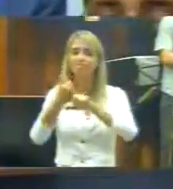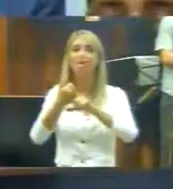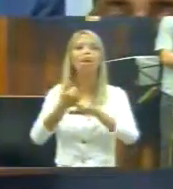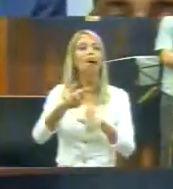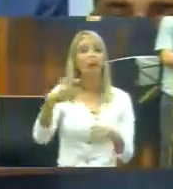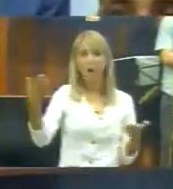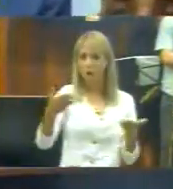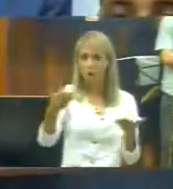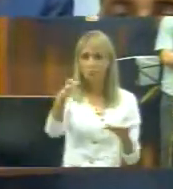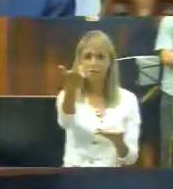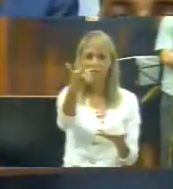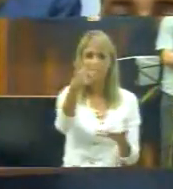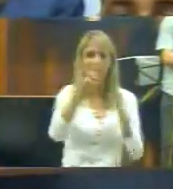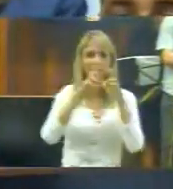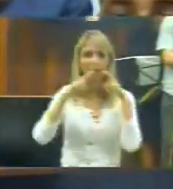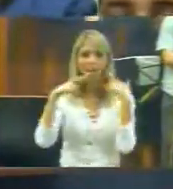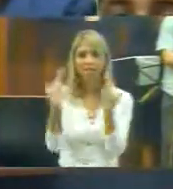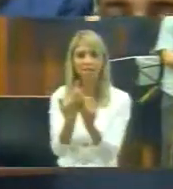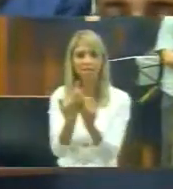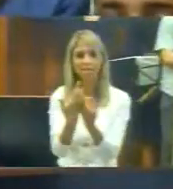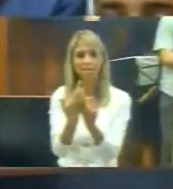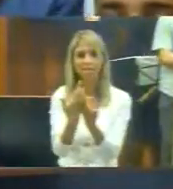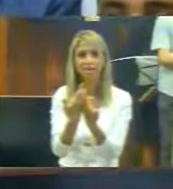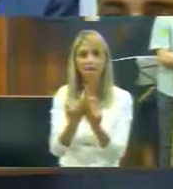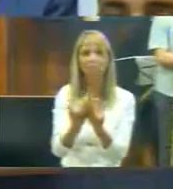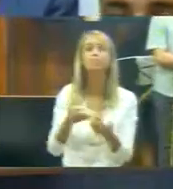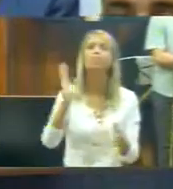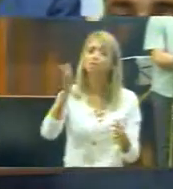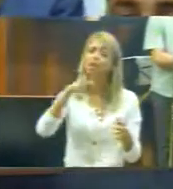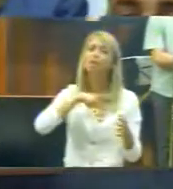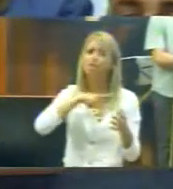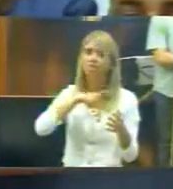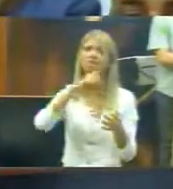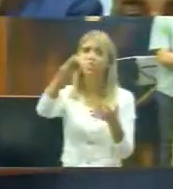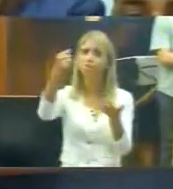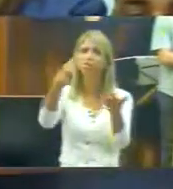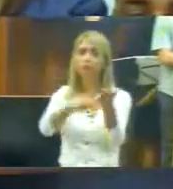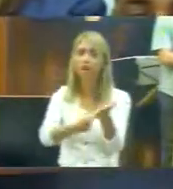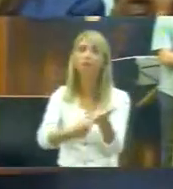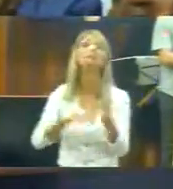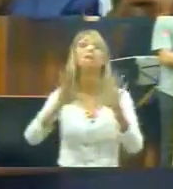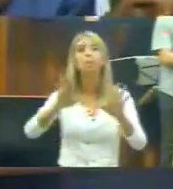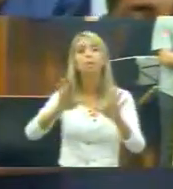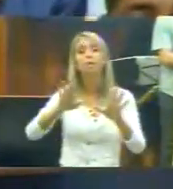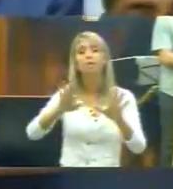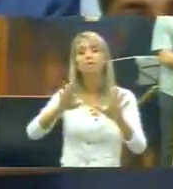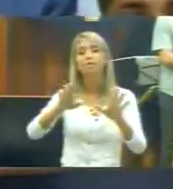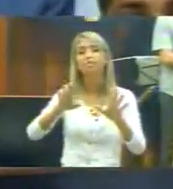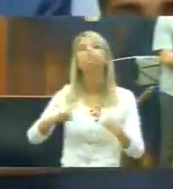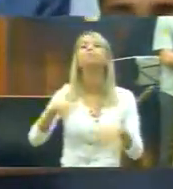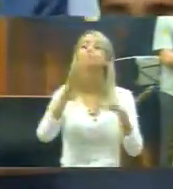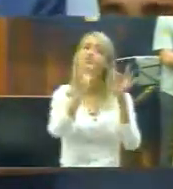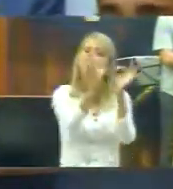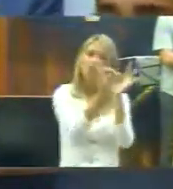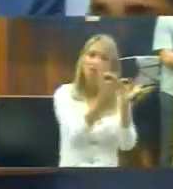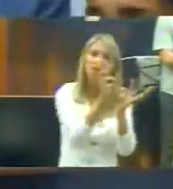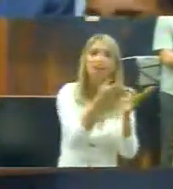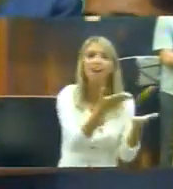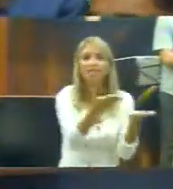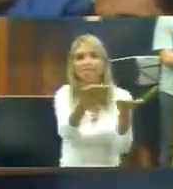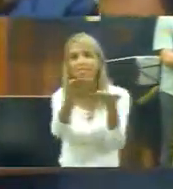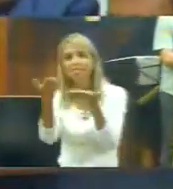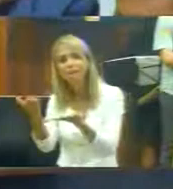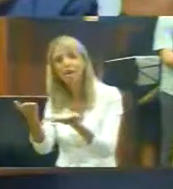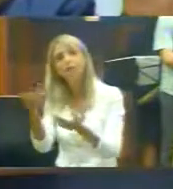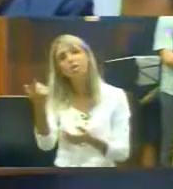de sessão ordinária. Então, eles já, né, já têm a agenda deles, né, e alguns conseguiram se organizar para estar aqui, e outros